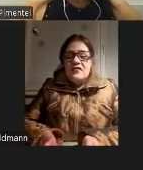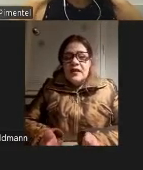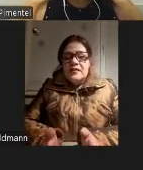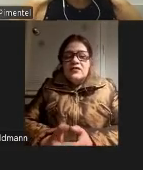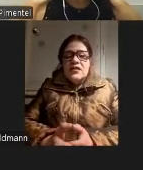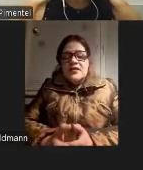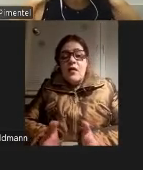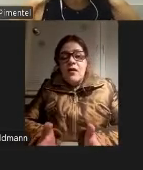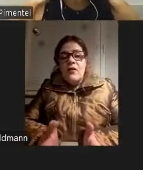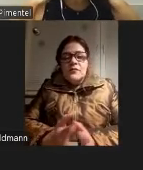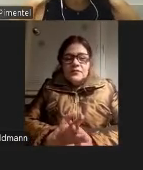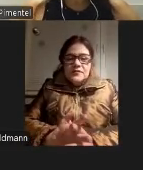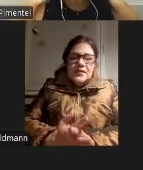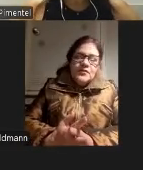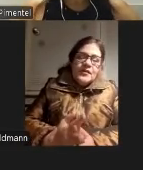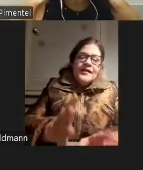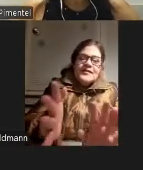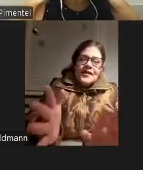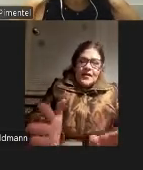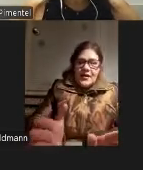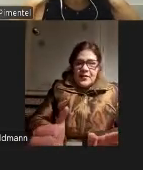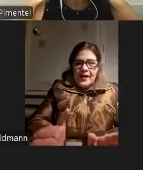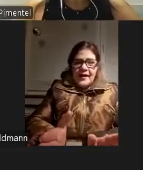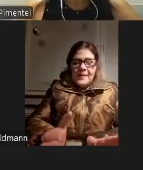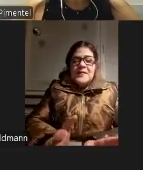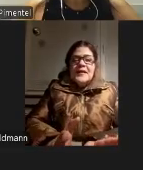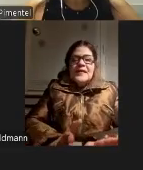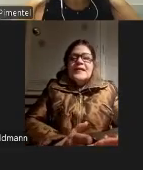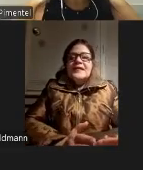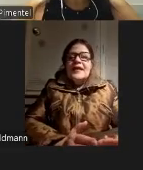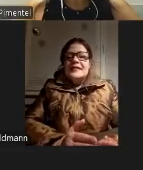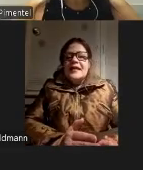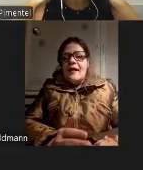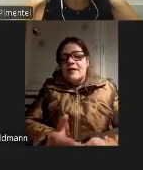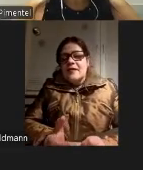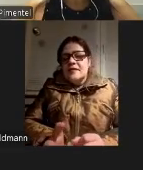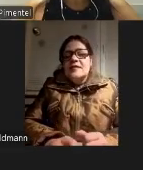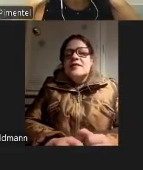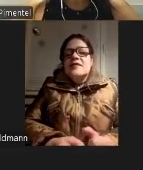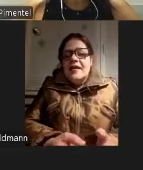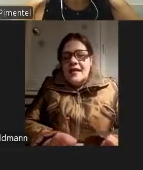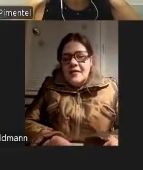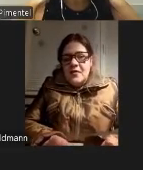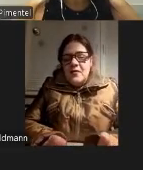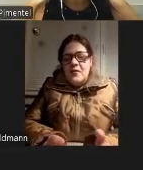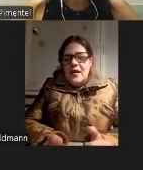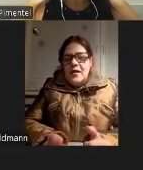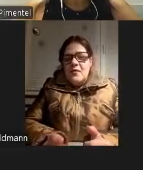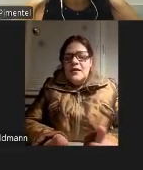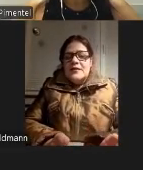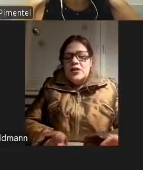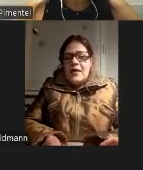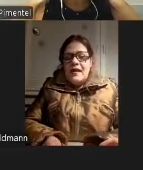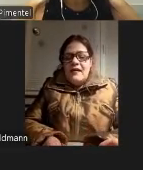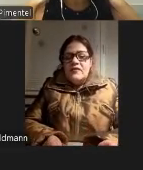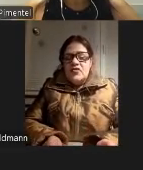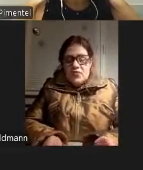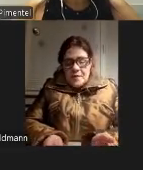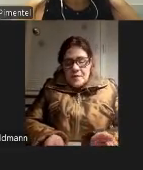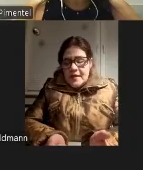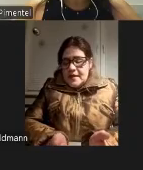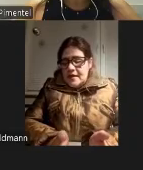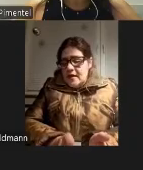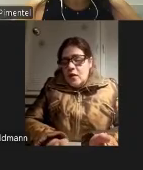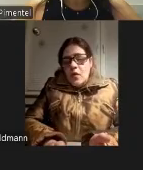até se divertir. Você vai dizer, então, quem quiser olhar para cá e tentar dizer uma dessas